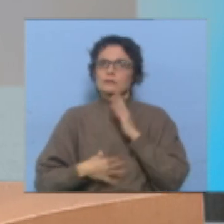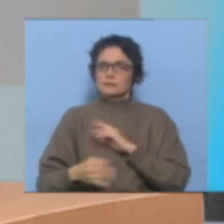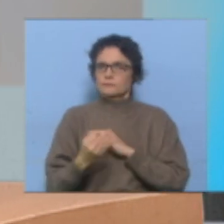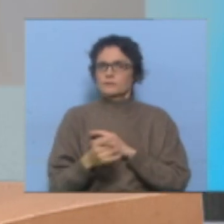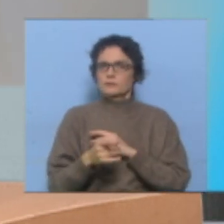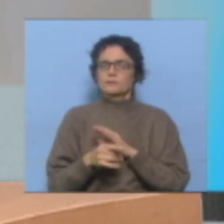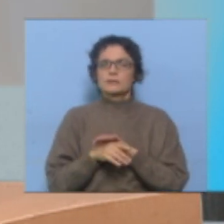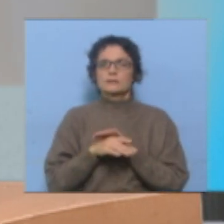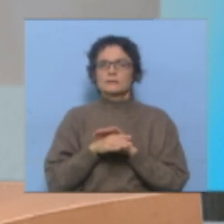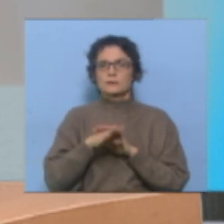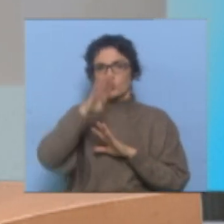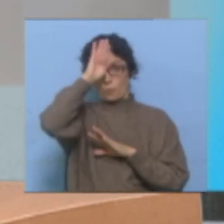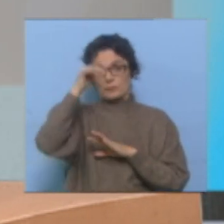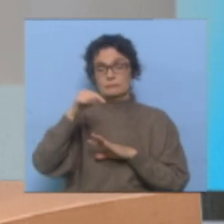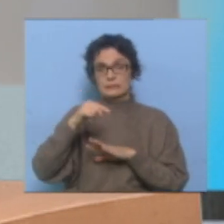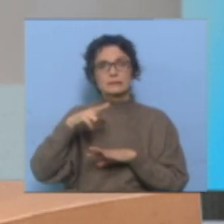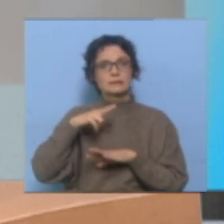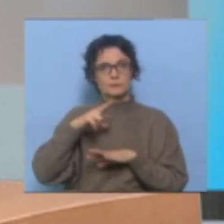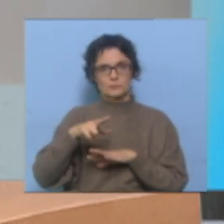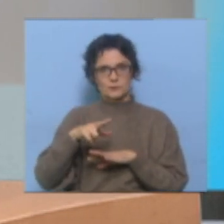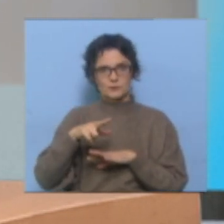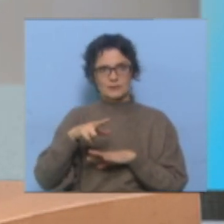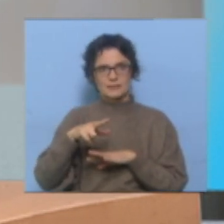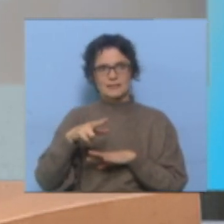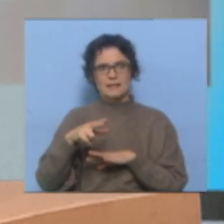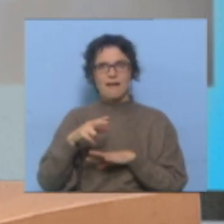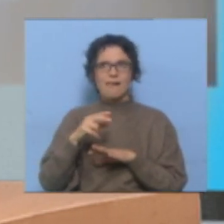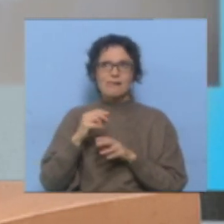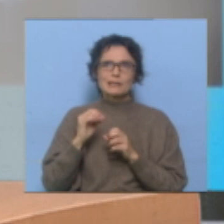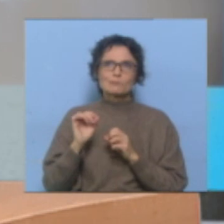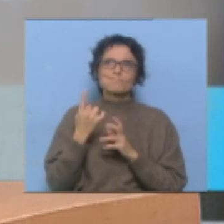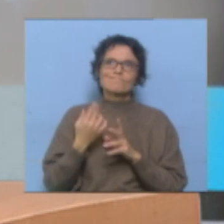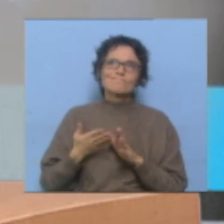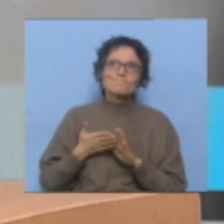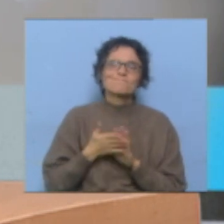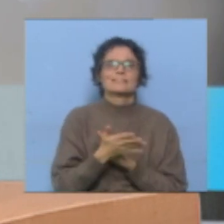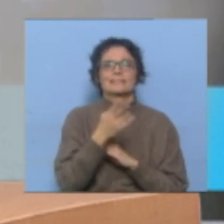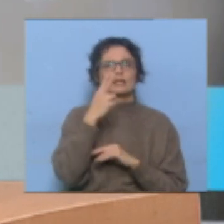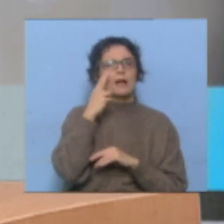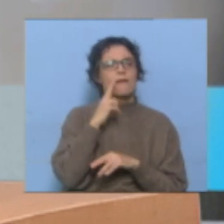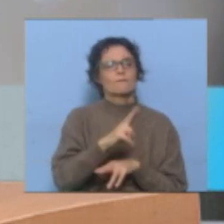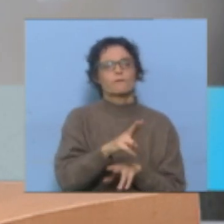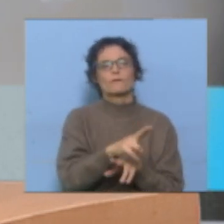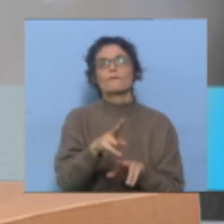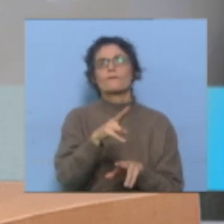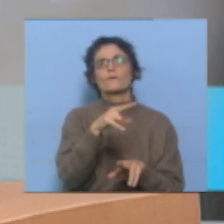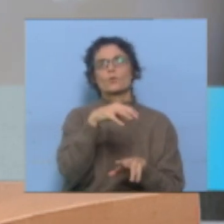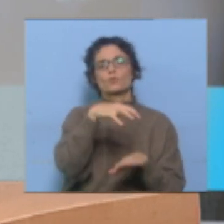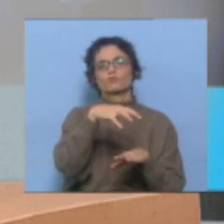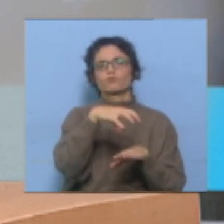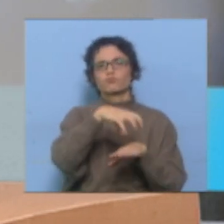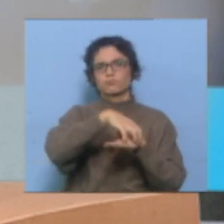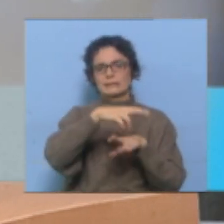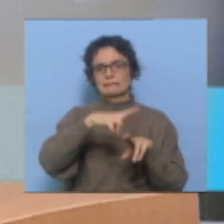em Portugal, pudesse visitar uma cadeia. Quem não desejaria, não é? Não, mas claro que sim. Eu desejaria, pronto, é um desejo, que